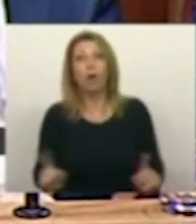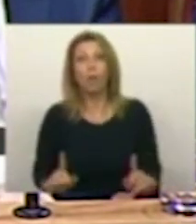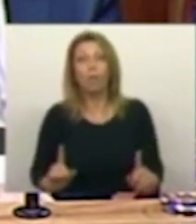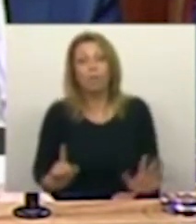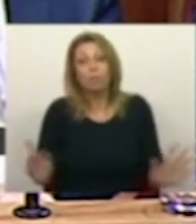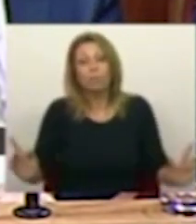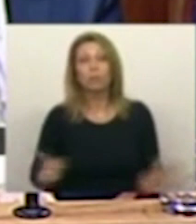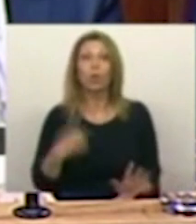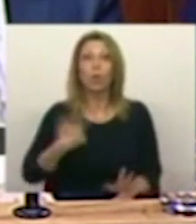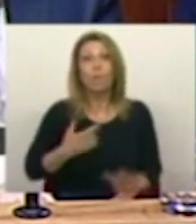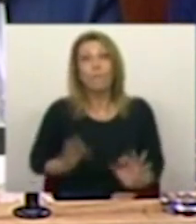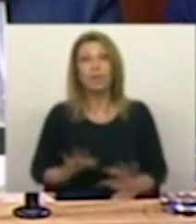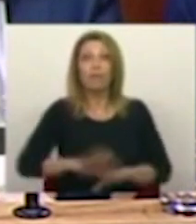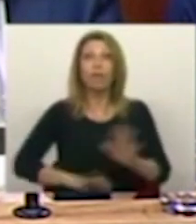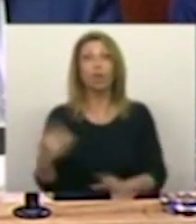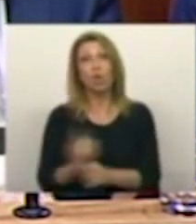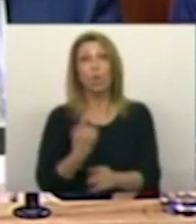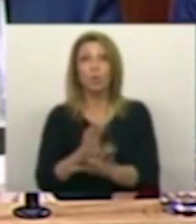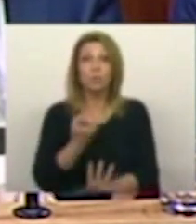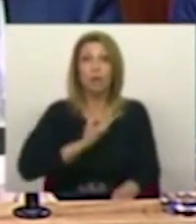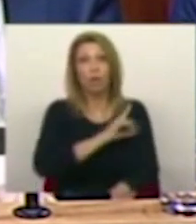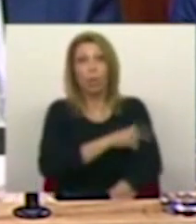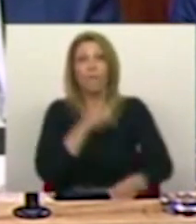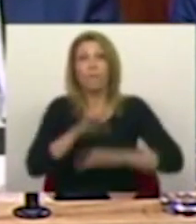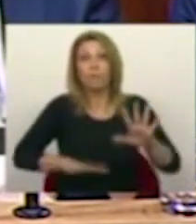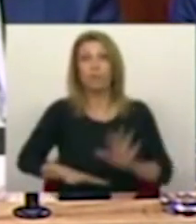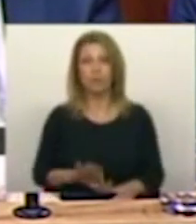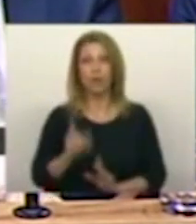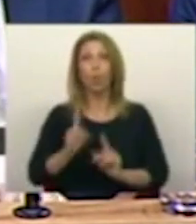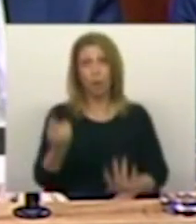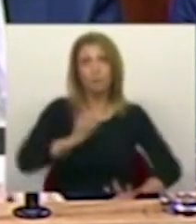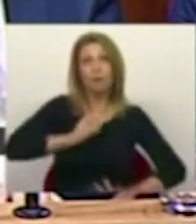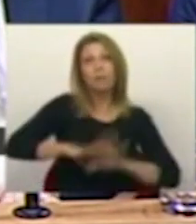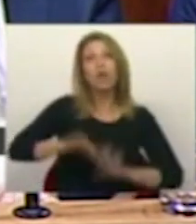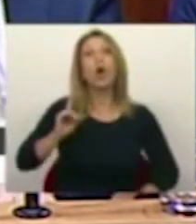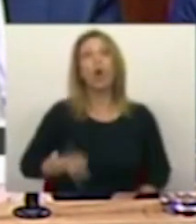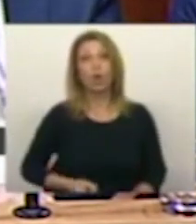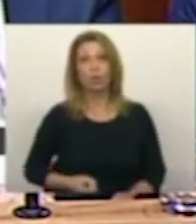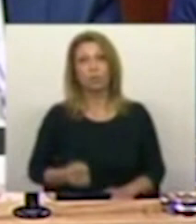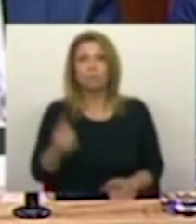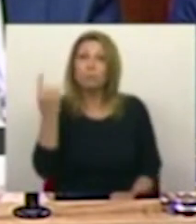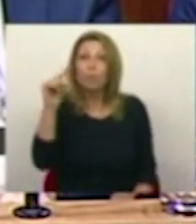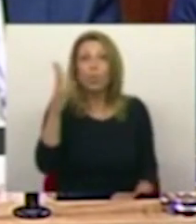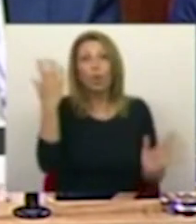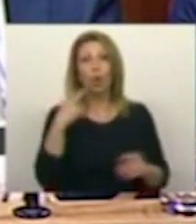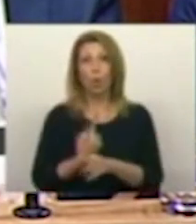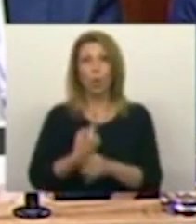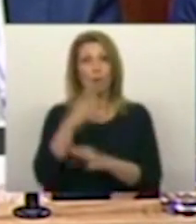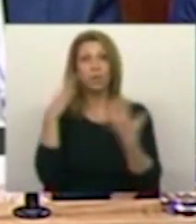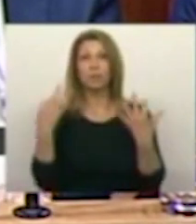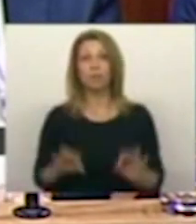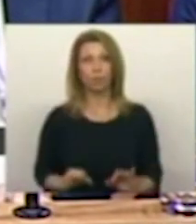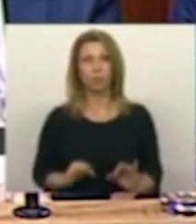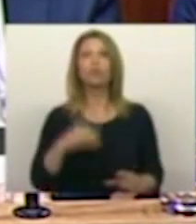que fazer aquilo que nos compete fazer. E o que nos compete fazer agora é só uma coisa muito simples: